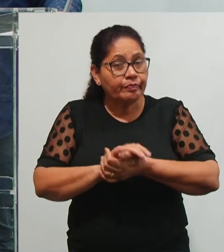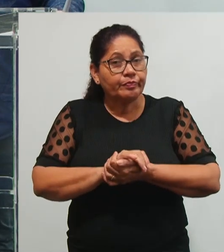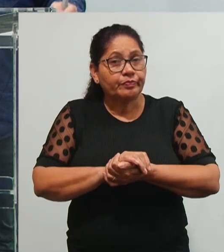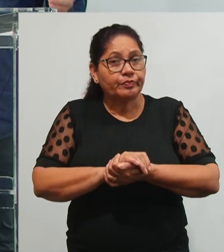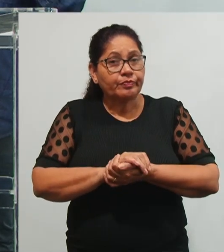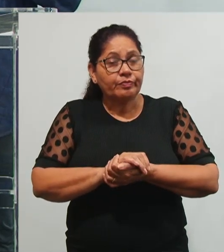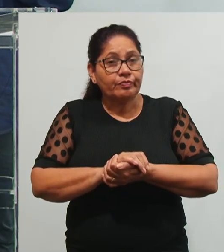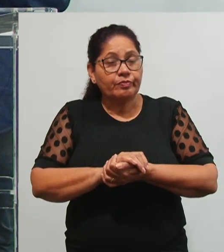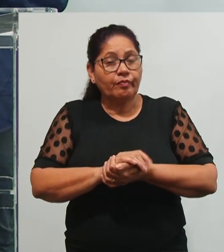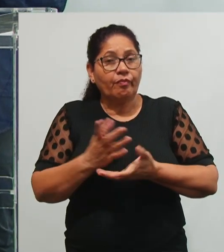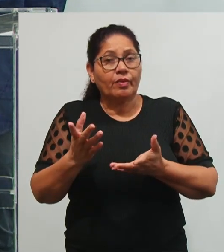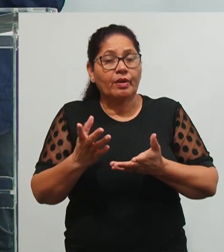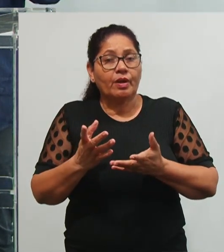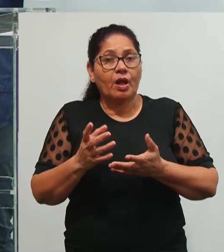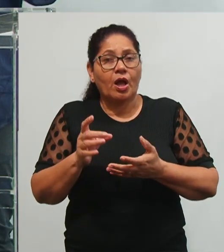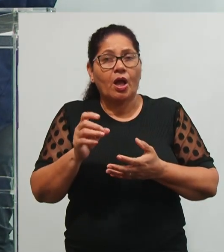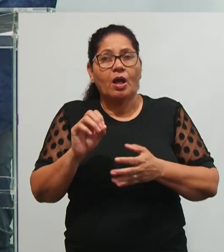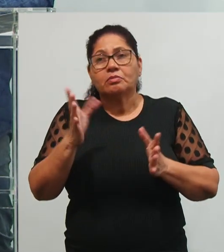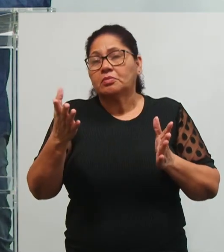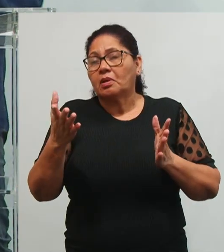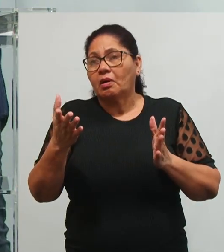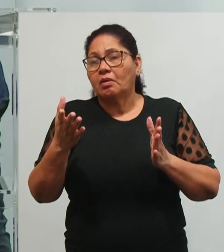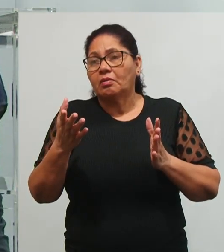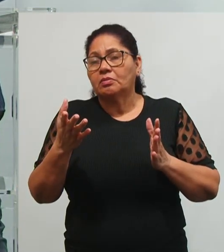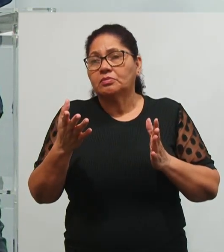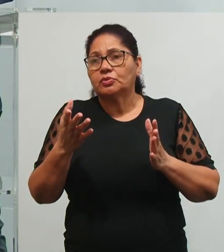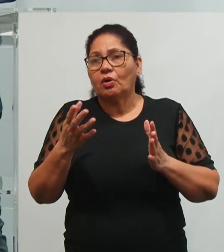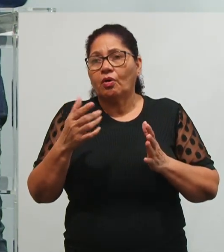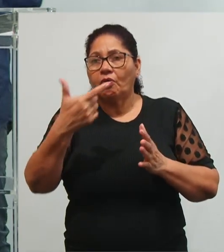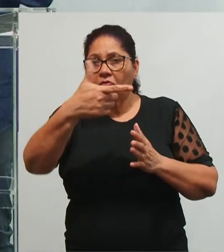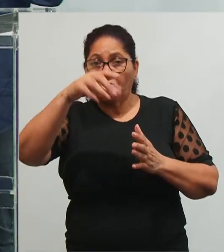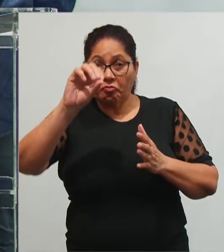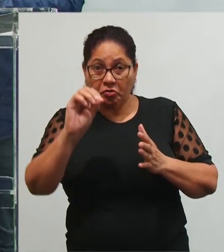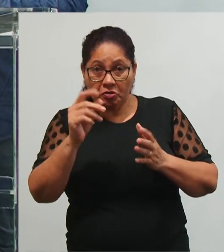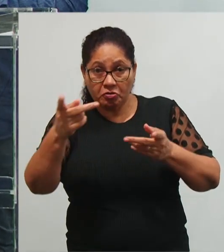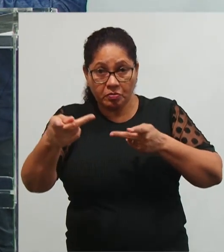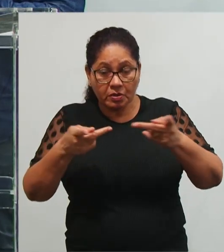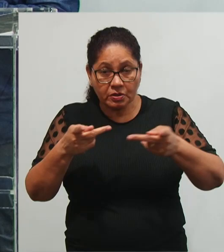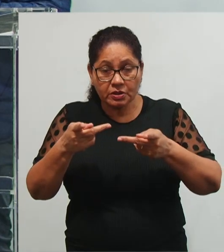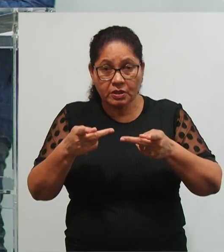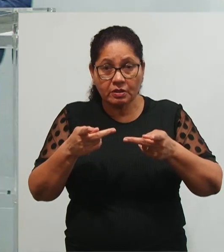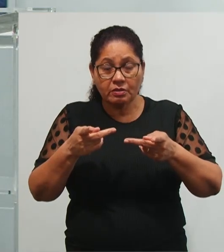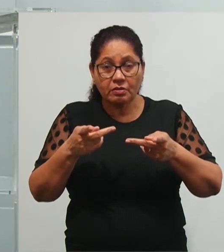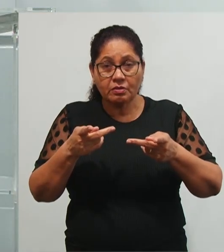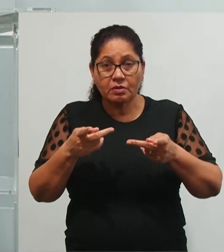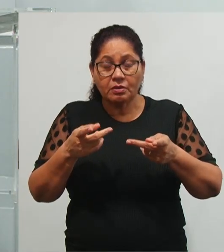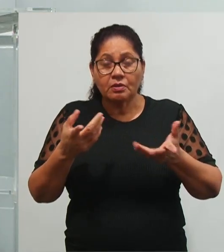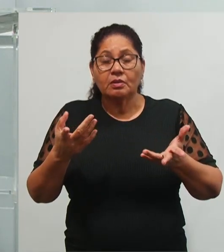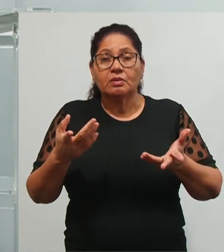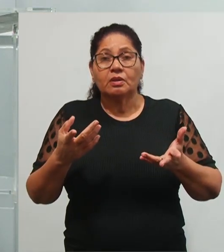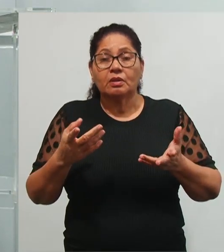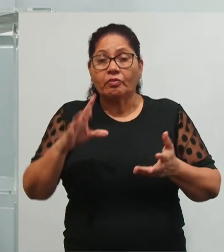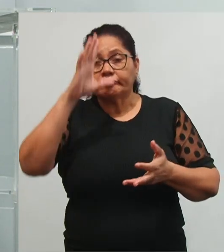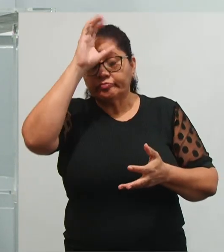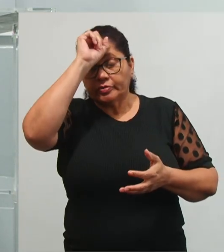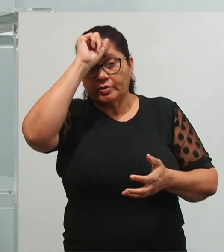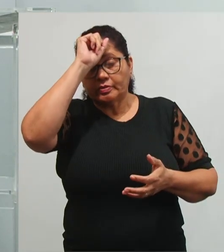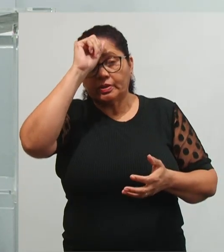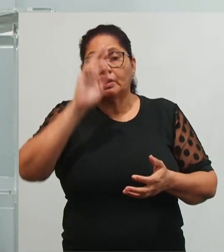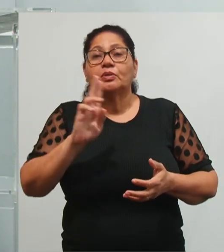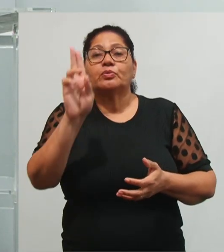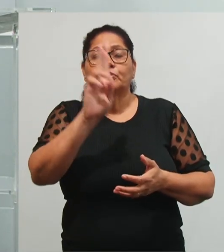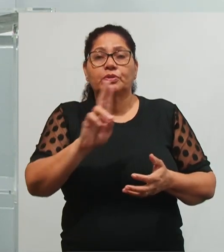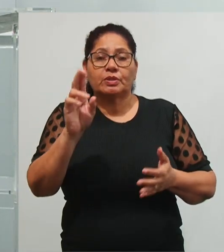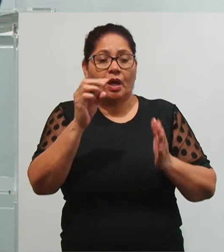projetos? A receita só cobre 20 projetos, então nós começamos a priorizar. Então nós